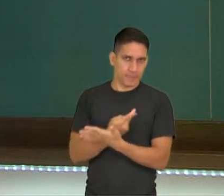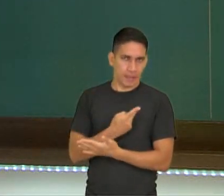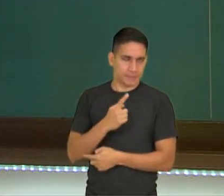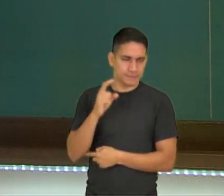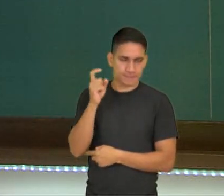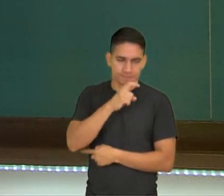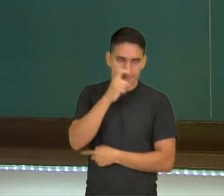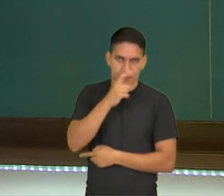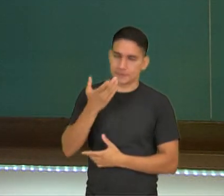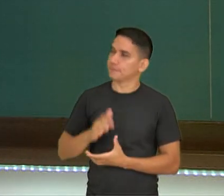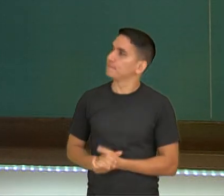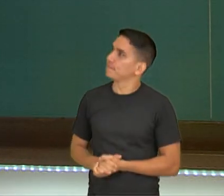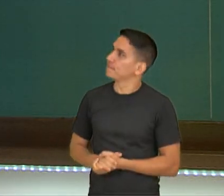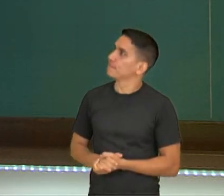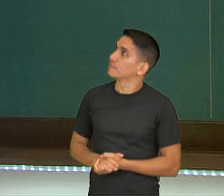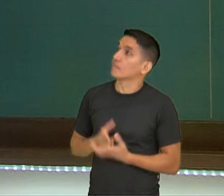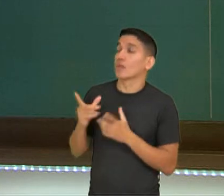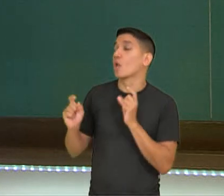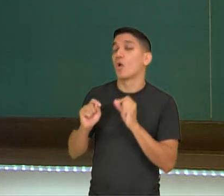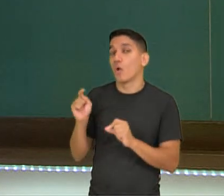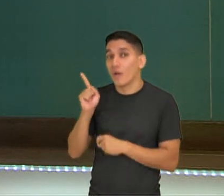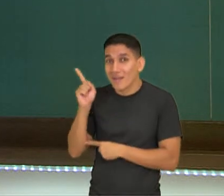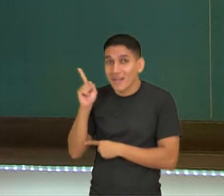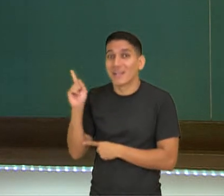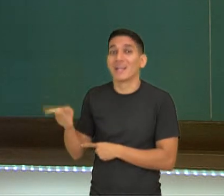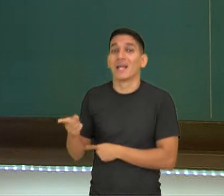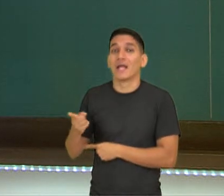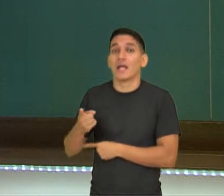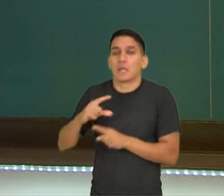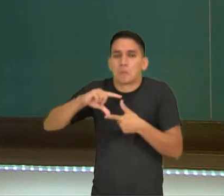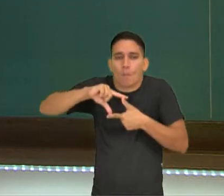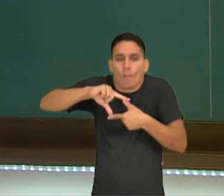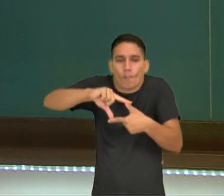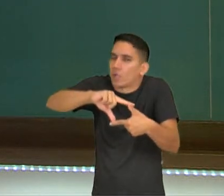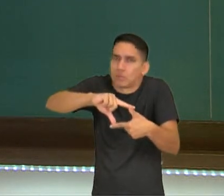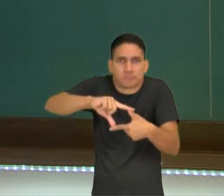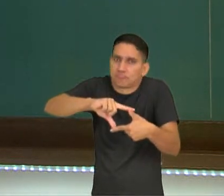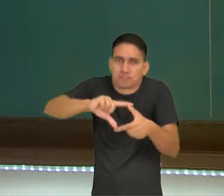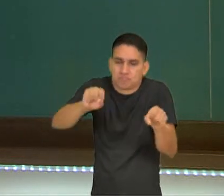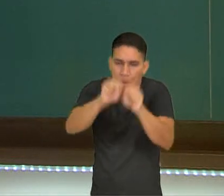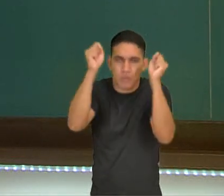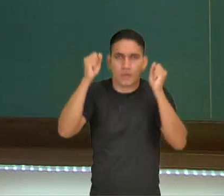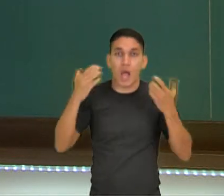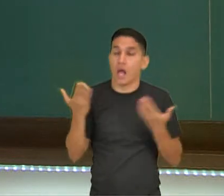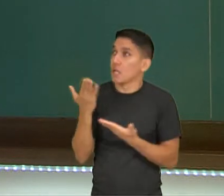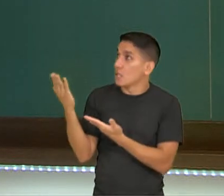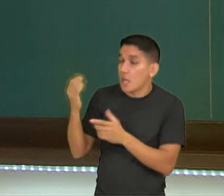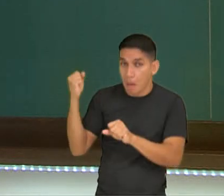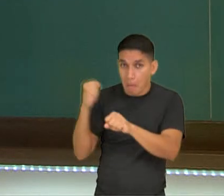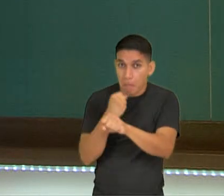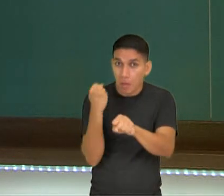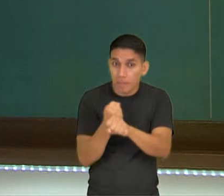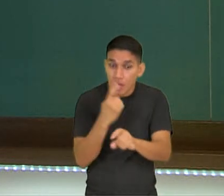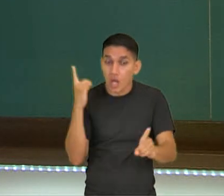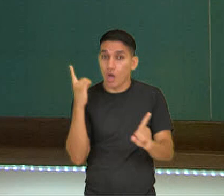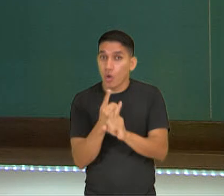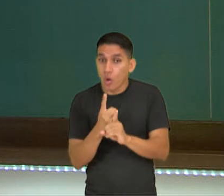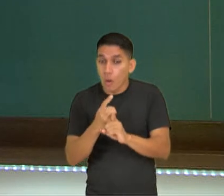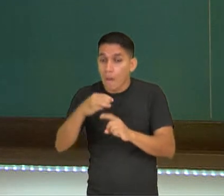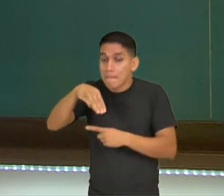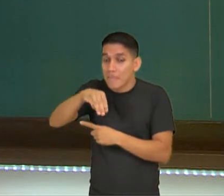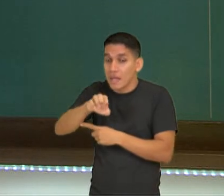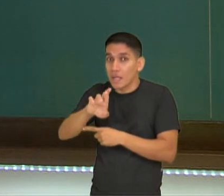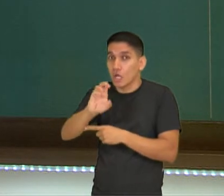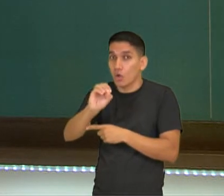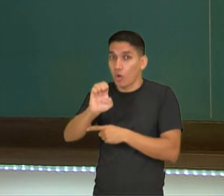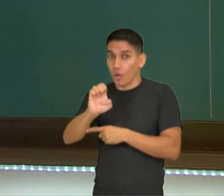a ideia que eles eram isolados caiu por terra. Essa estátua do imperador romano encontrada em Meroé